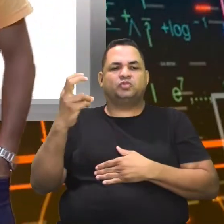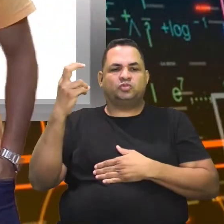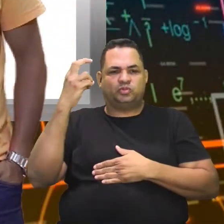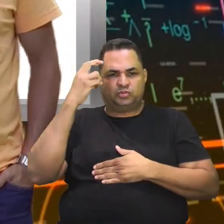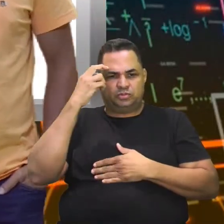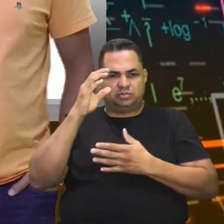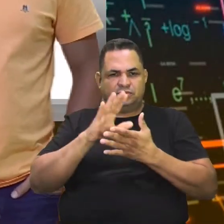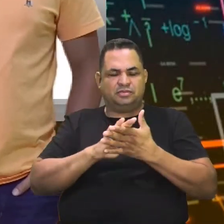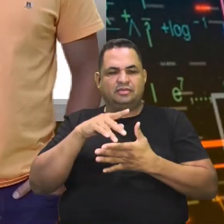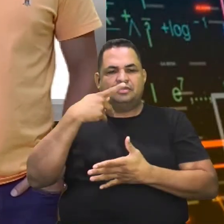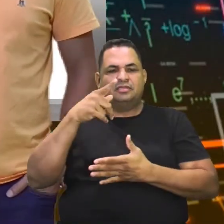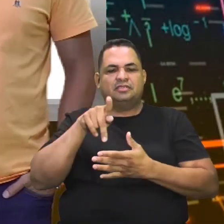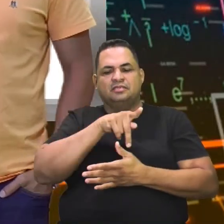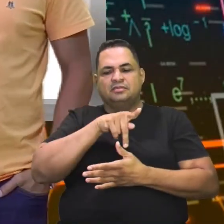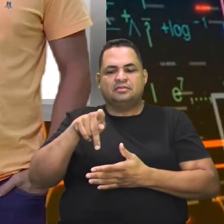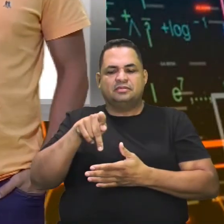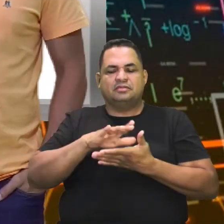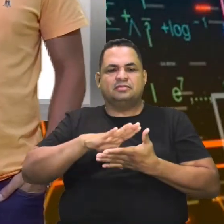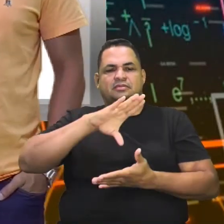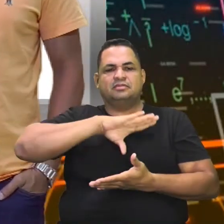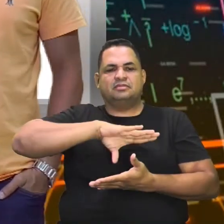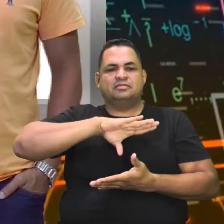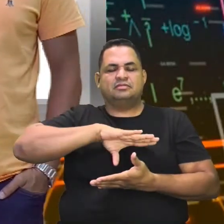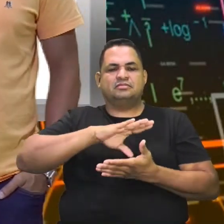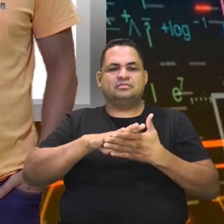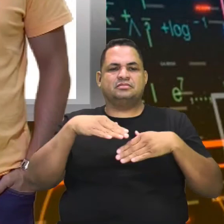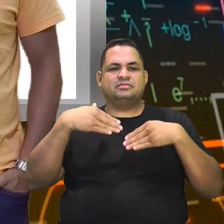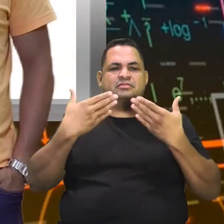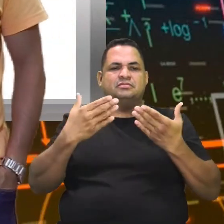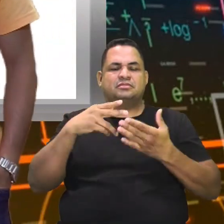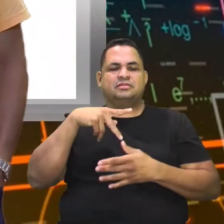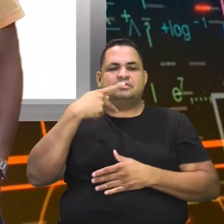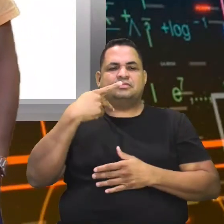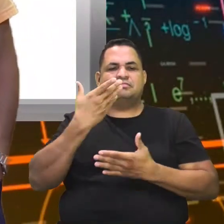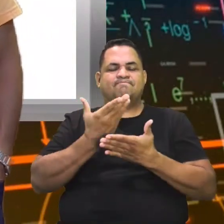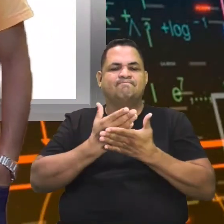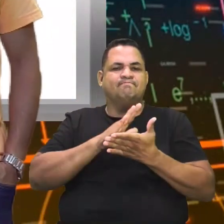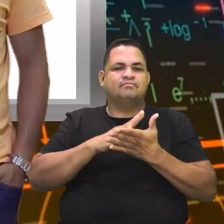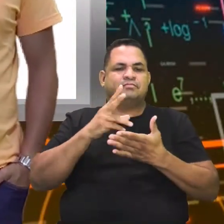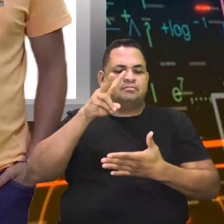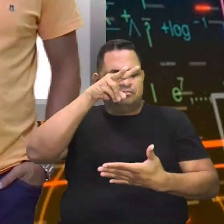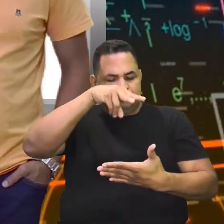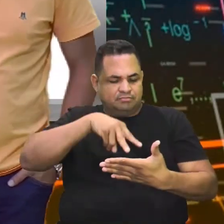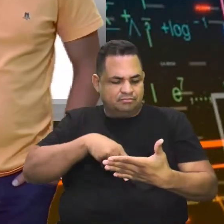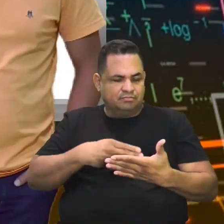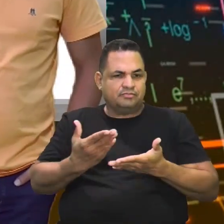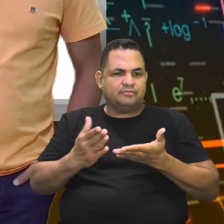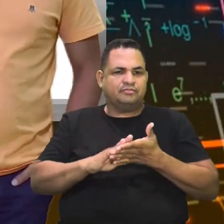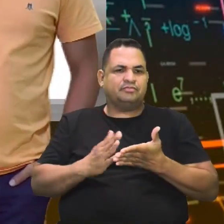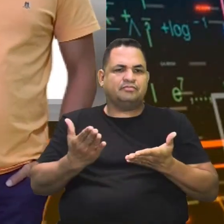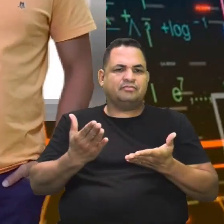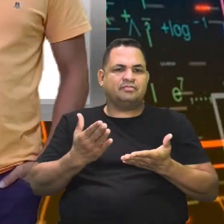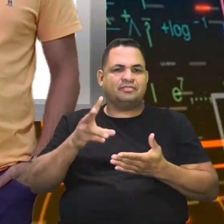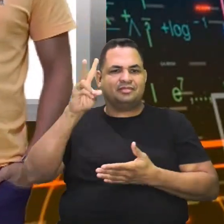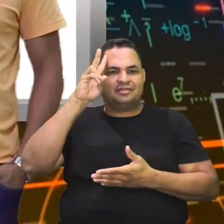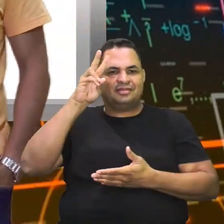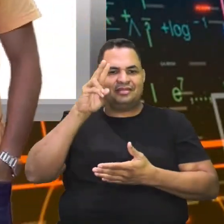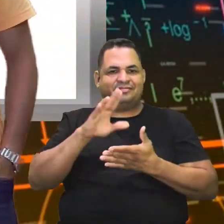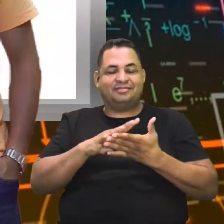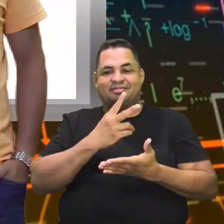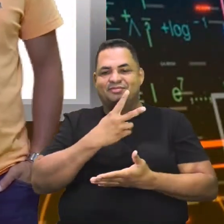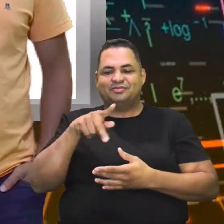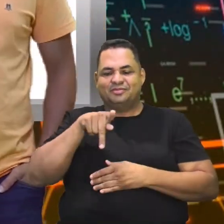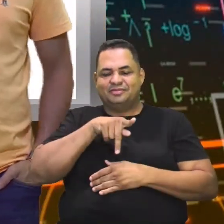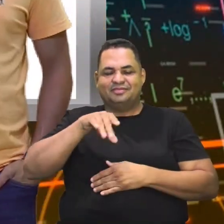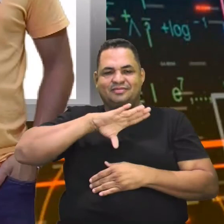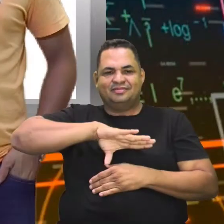professoras de língua portuguesa, a gente está nessa pegada junto aí, né? E toda vez que a gente fala de interpretar, ler, interpretar, a gente, claro que lembra delas, né?